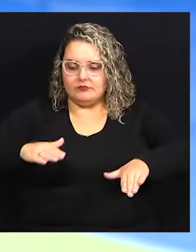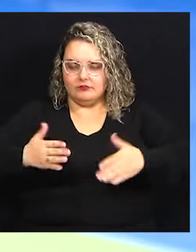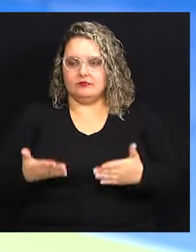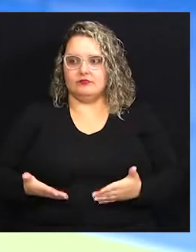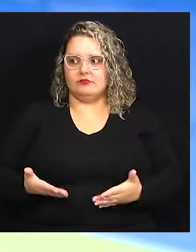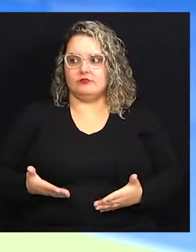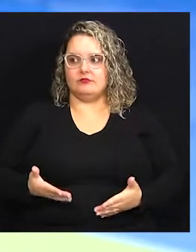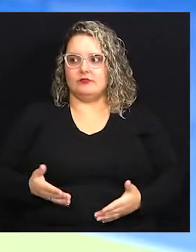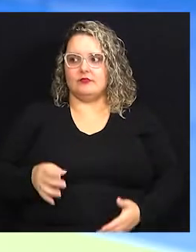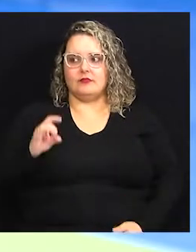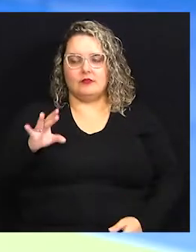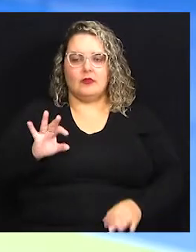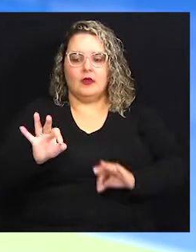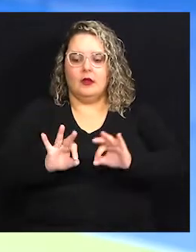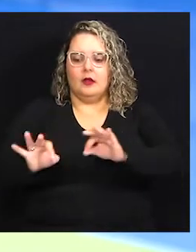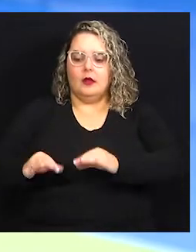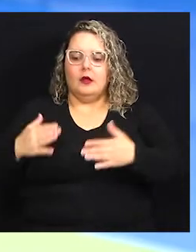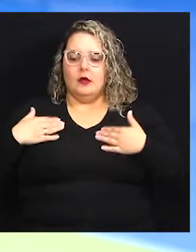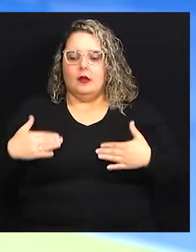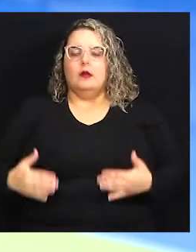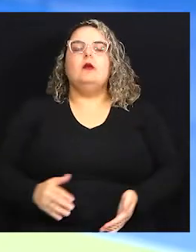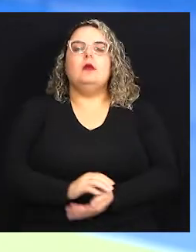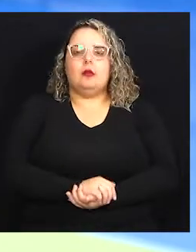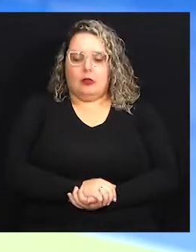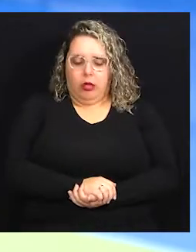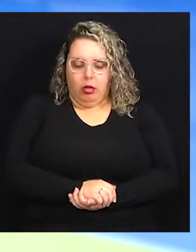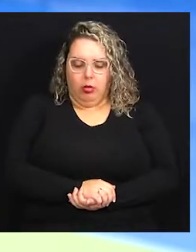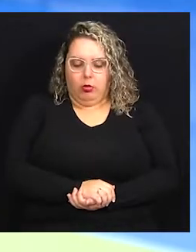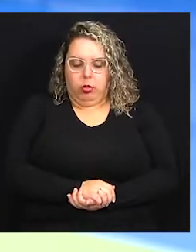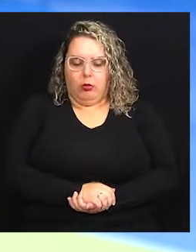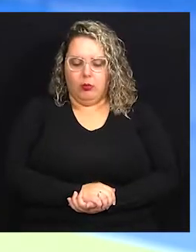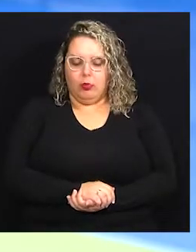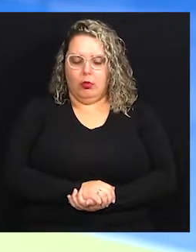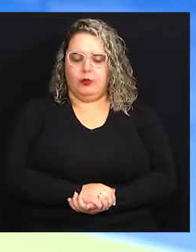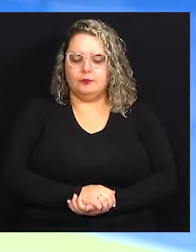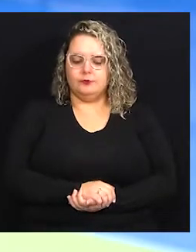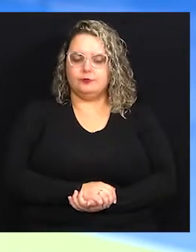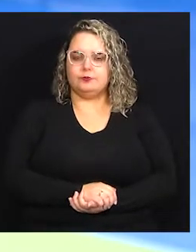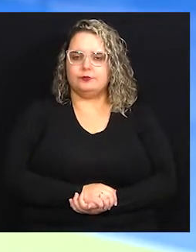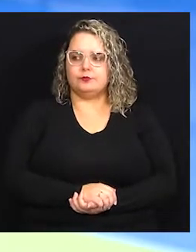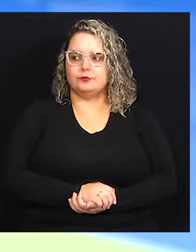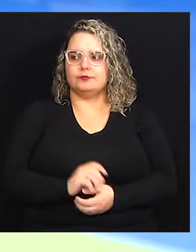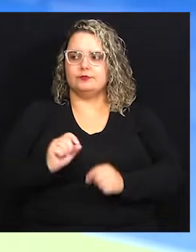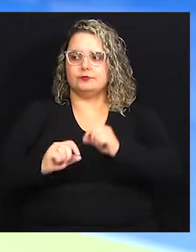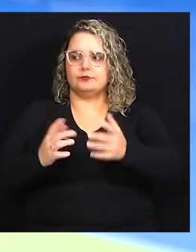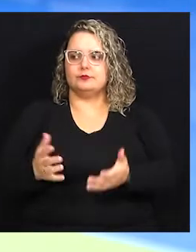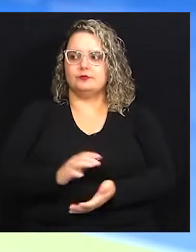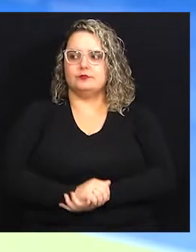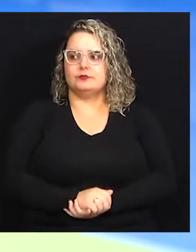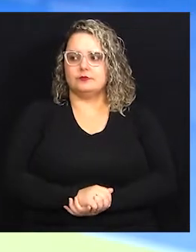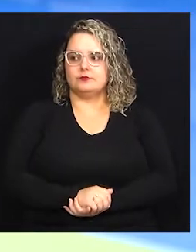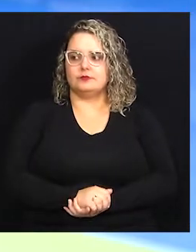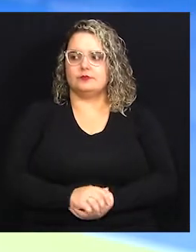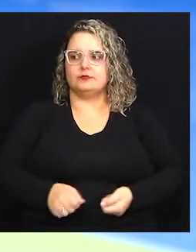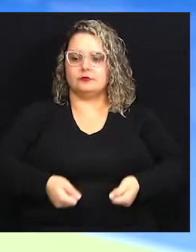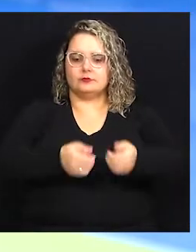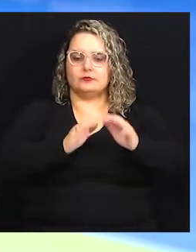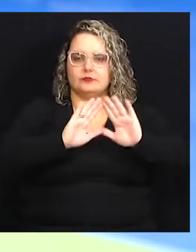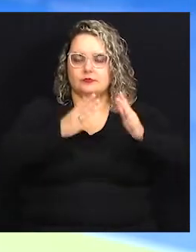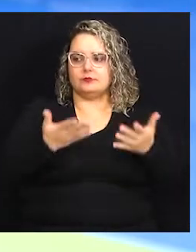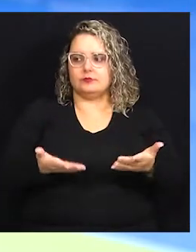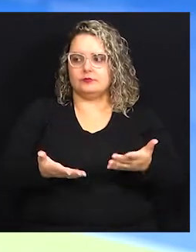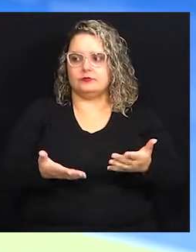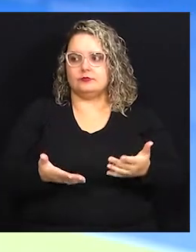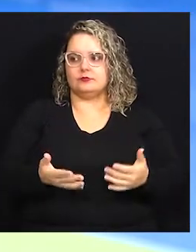você tem que ser só preparador físico. Então, às vezes o que disfarçava era jogar com o pessoal na quadra. Às vezes um jogador